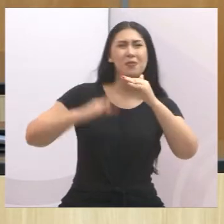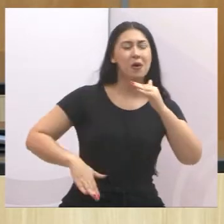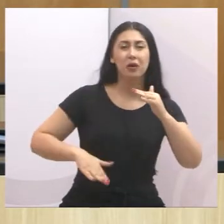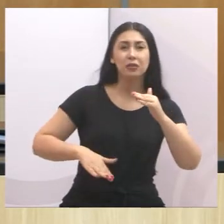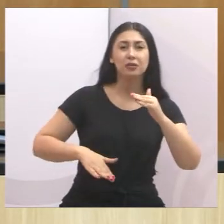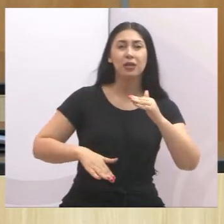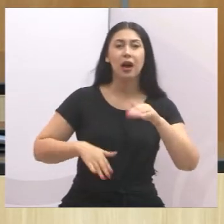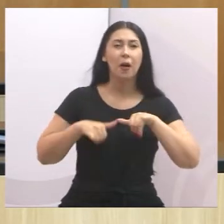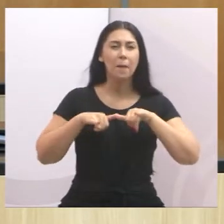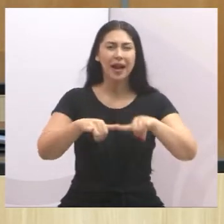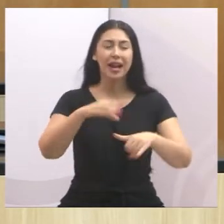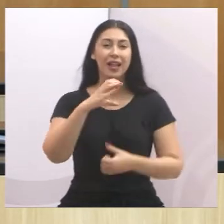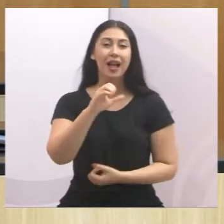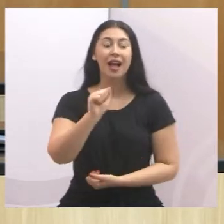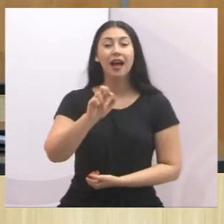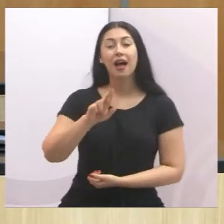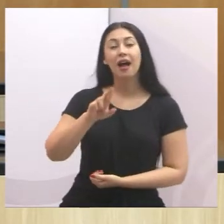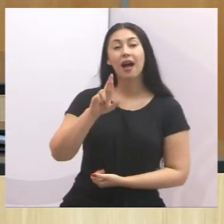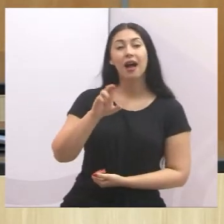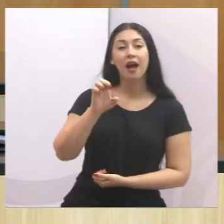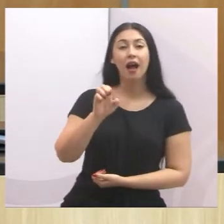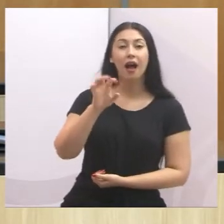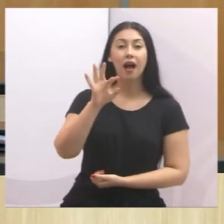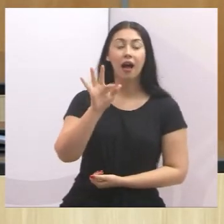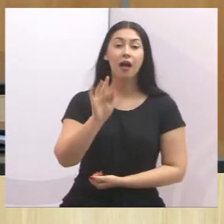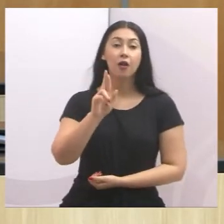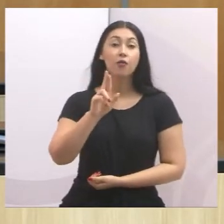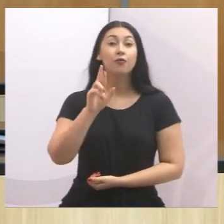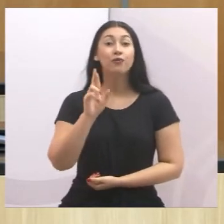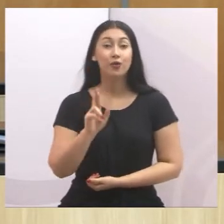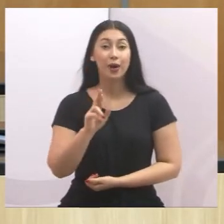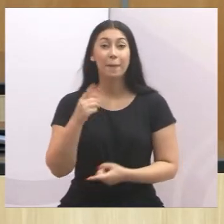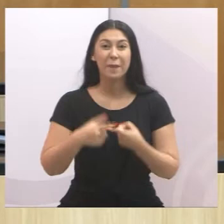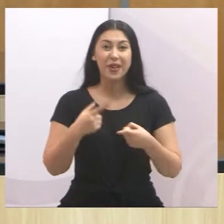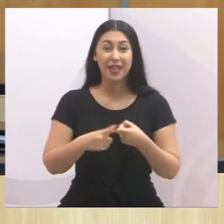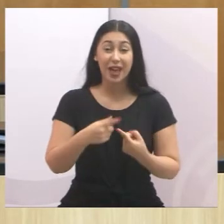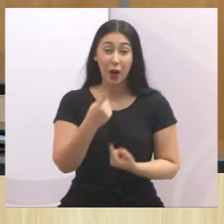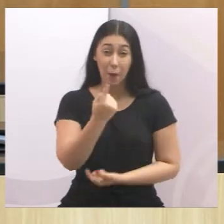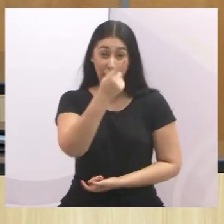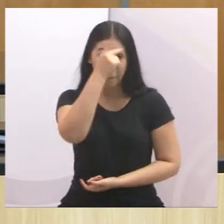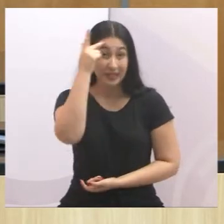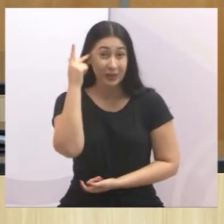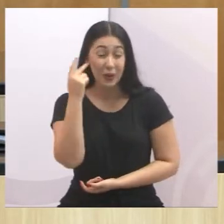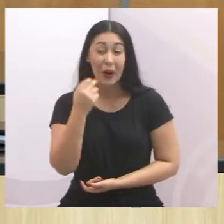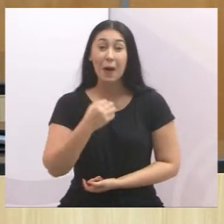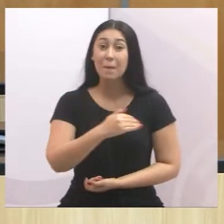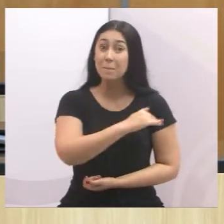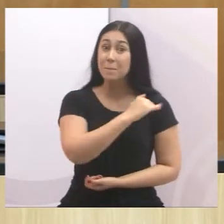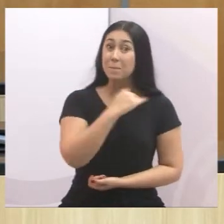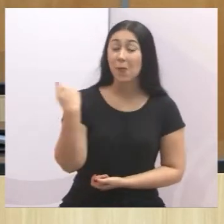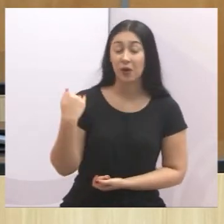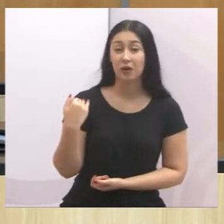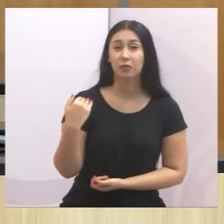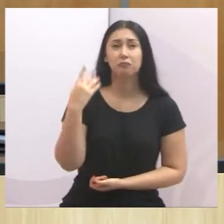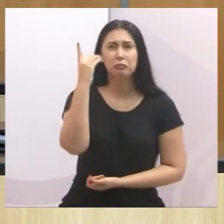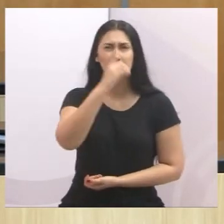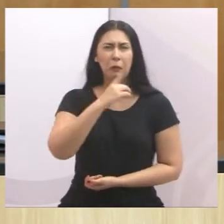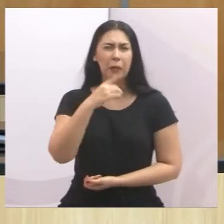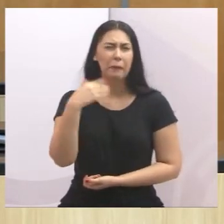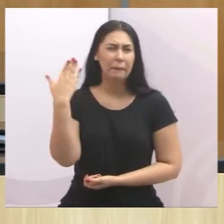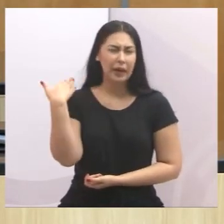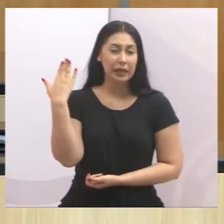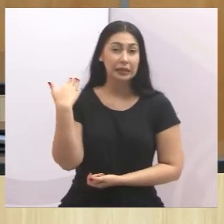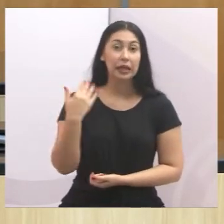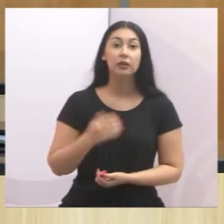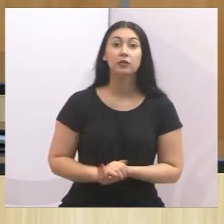supermercados Carrefour, devido ao lamentável fato da morte de um cidadão ocorrido no dia 20 de novembro próximo passado, em uma de